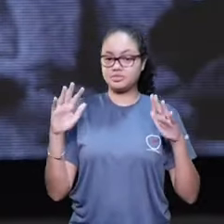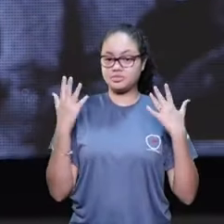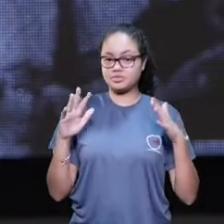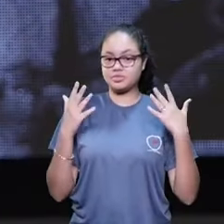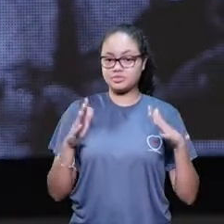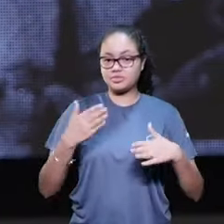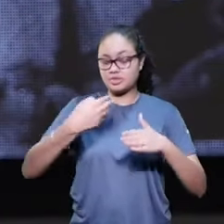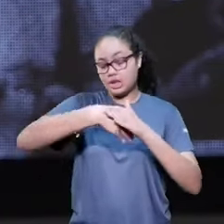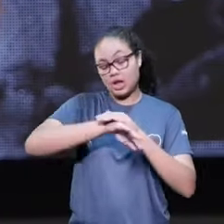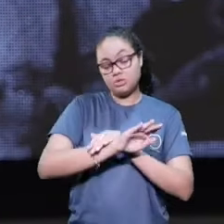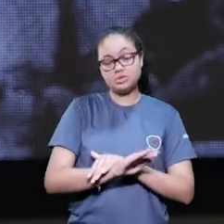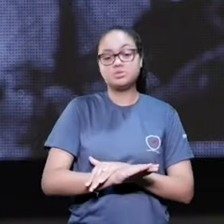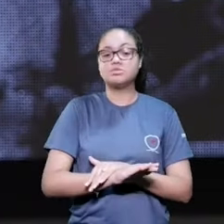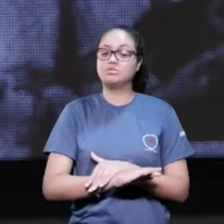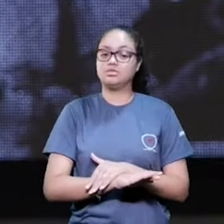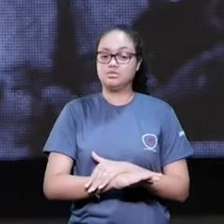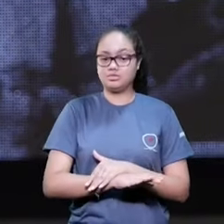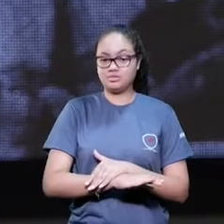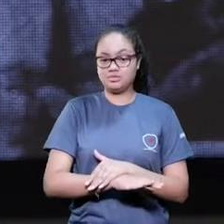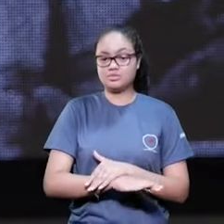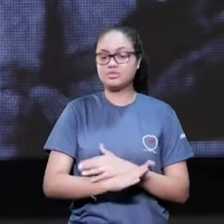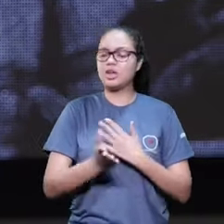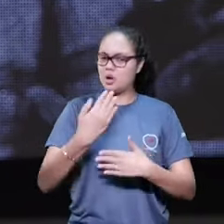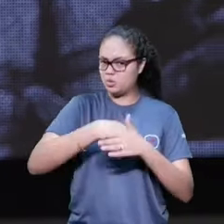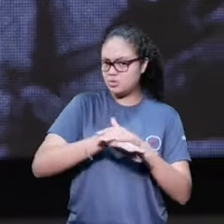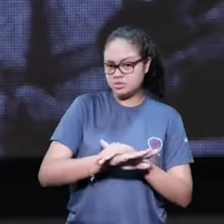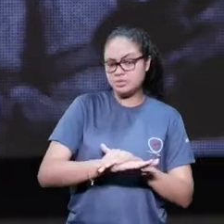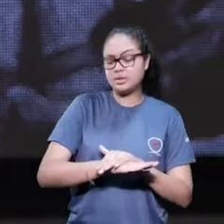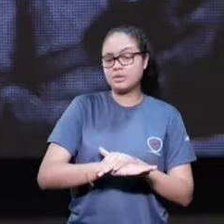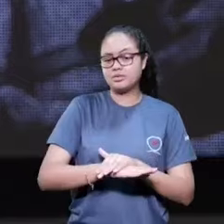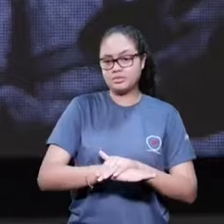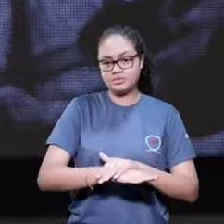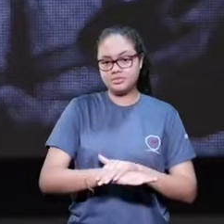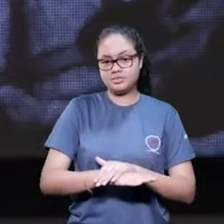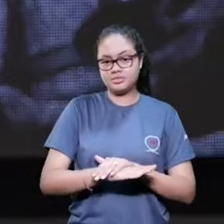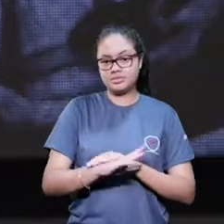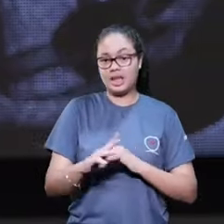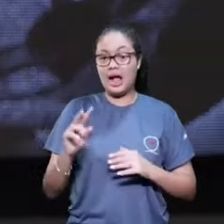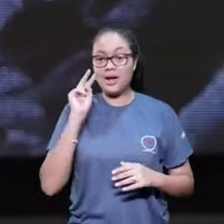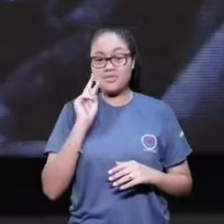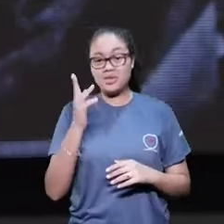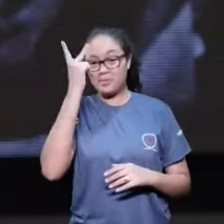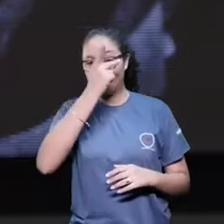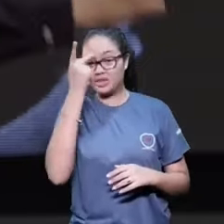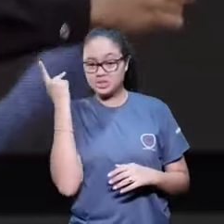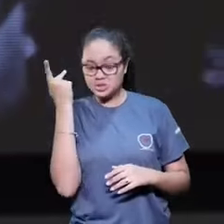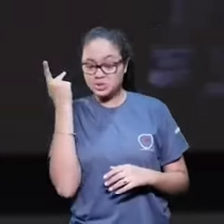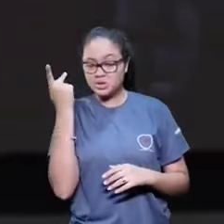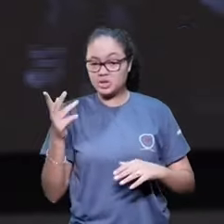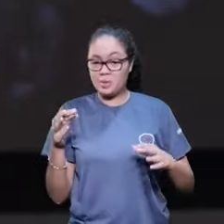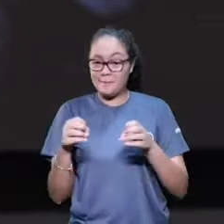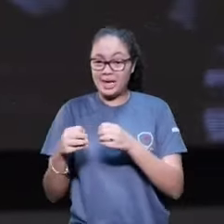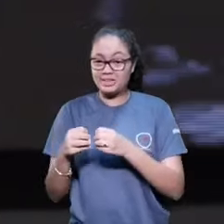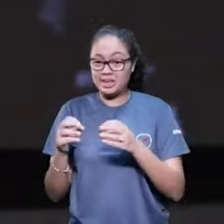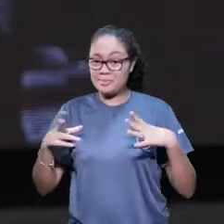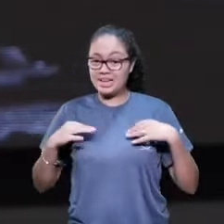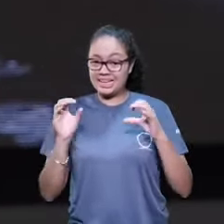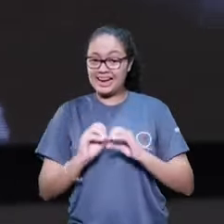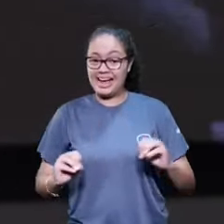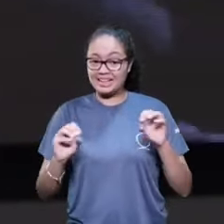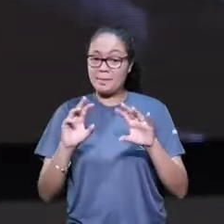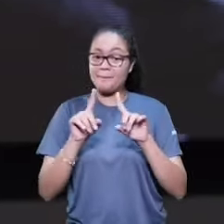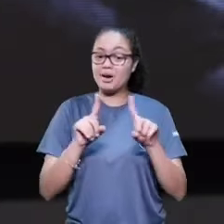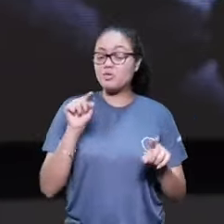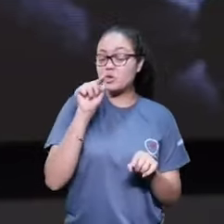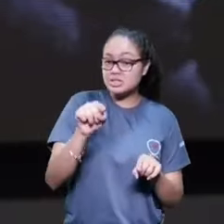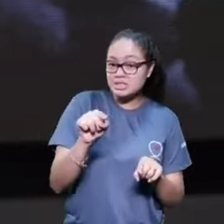Vai se acostumando. Vai se acostumando. Haver gente do teu lado que não merecia receber, mas porque você tem aliança com